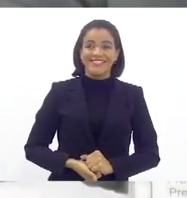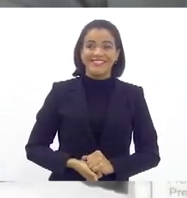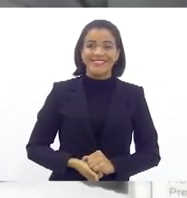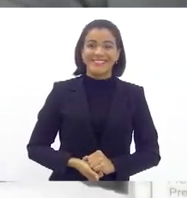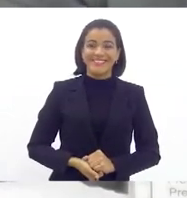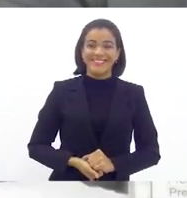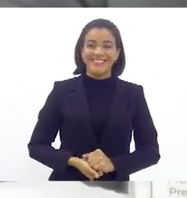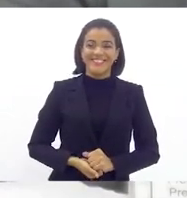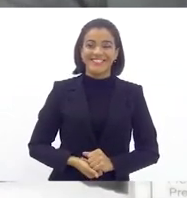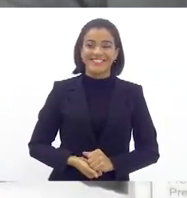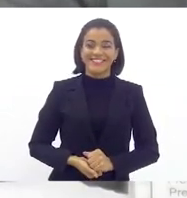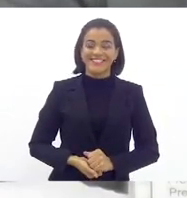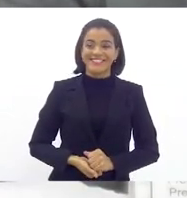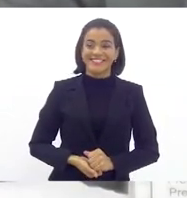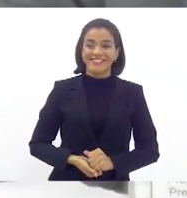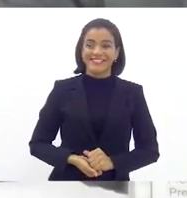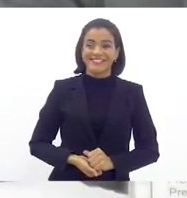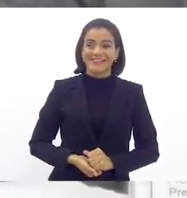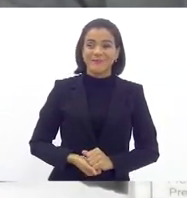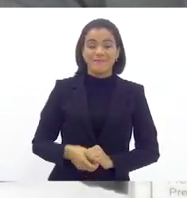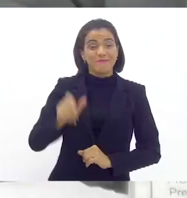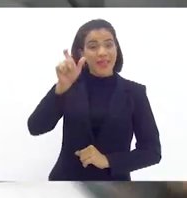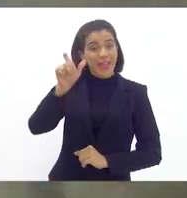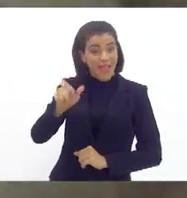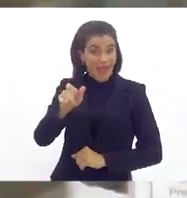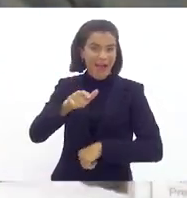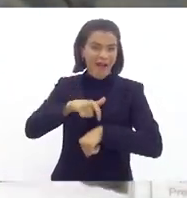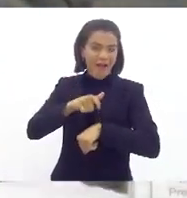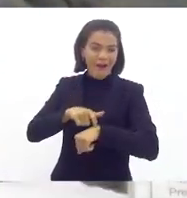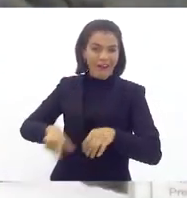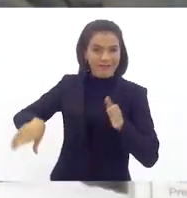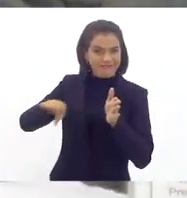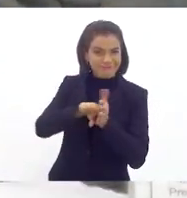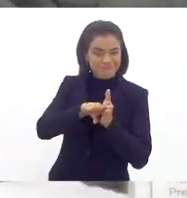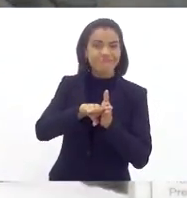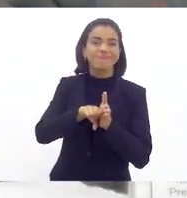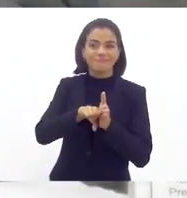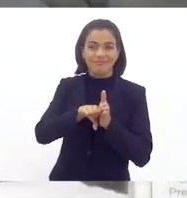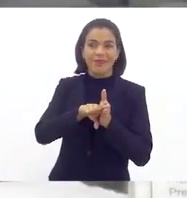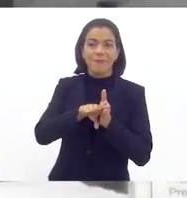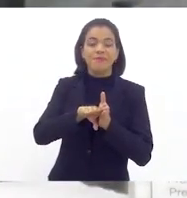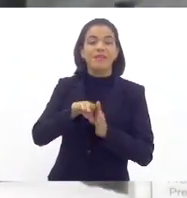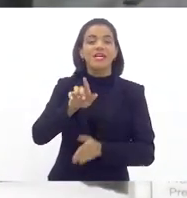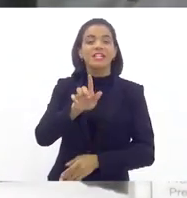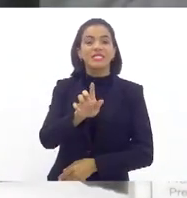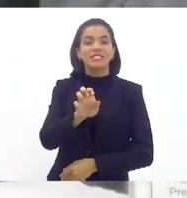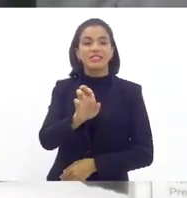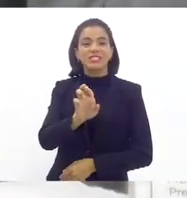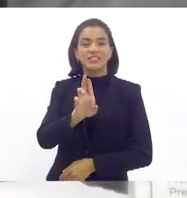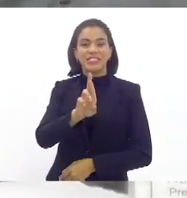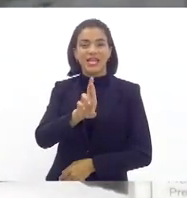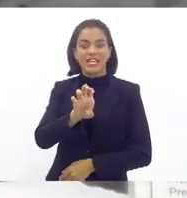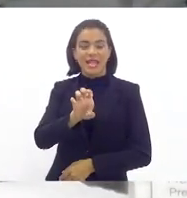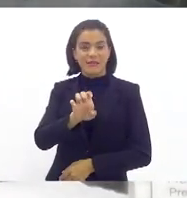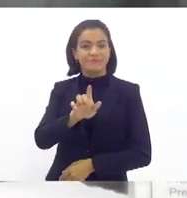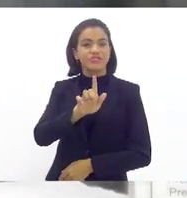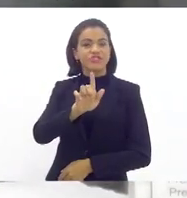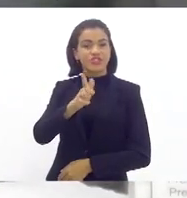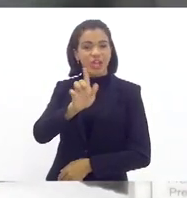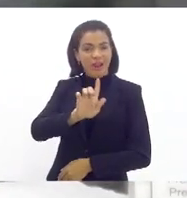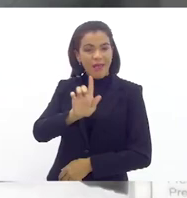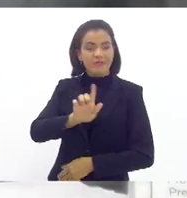Agora, só para dizer, ela, quando chegar, vai estar aqui conosco, ela é do Gerer. Que é a Gerência de